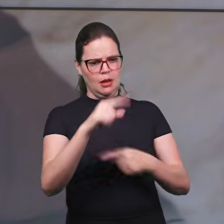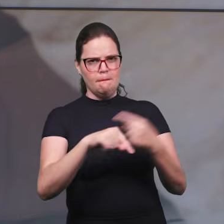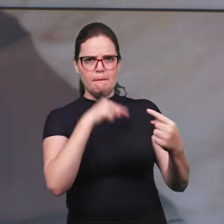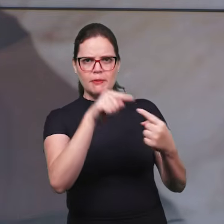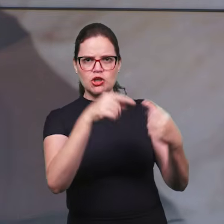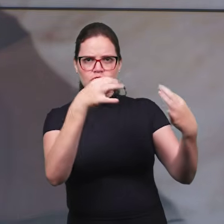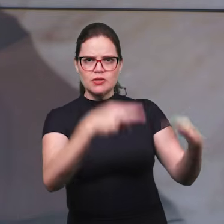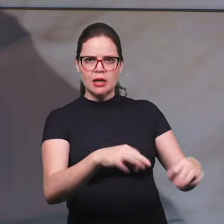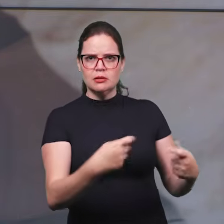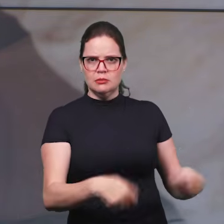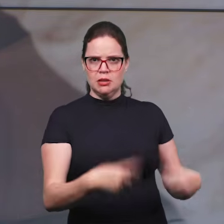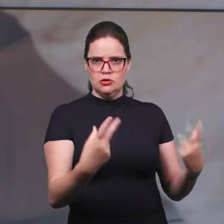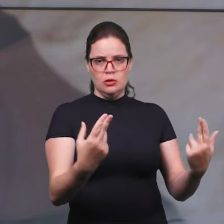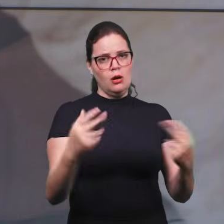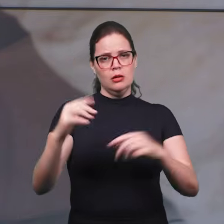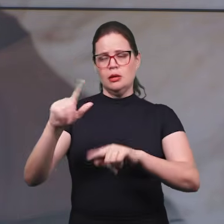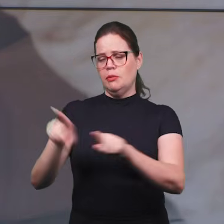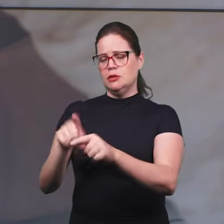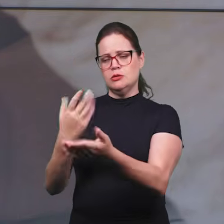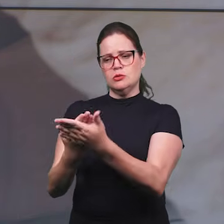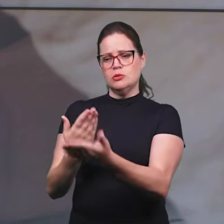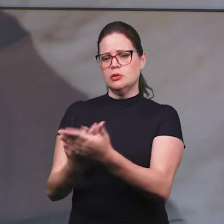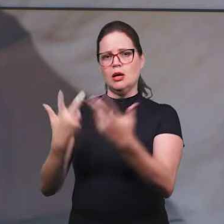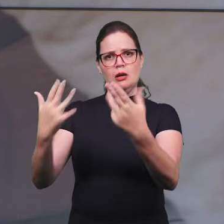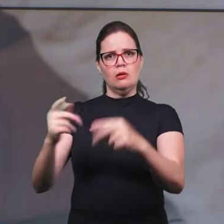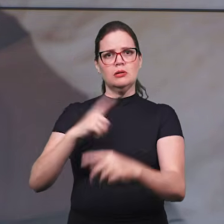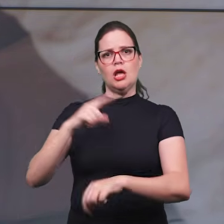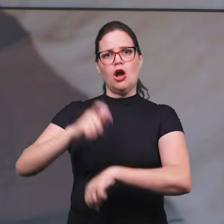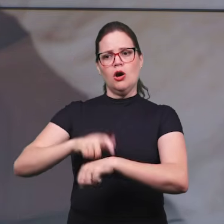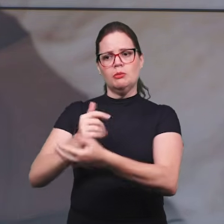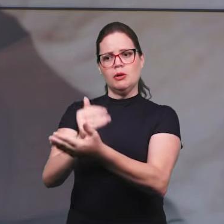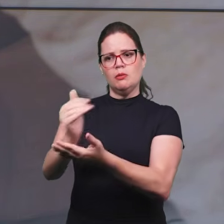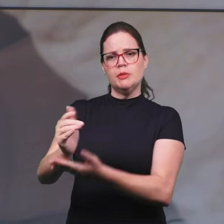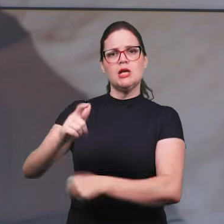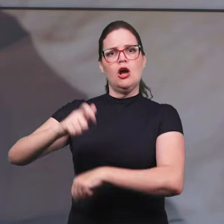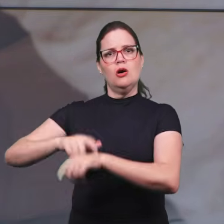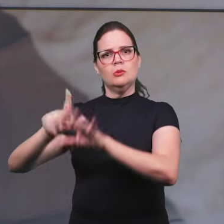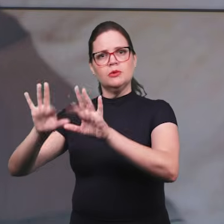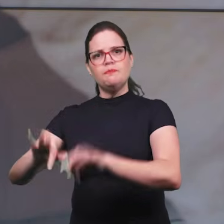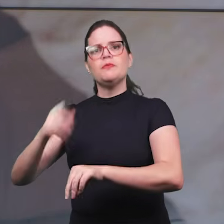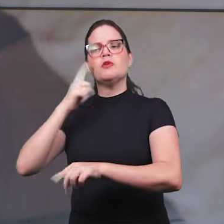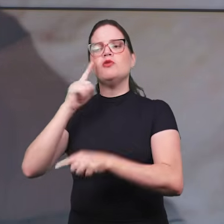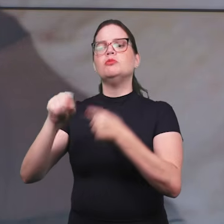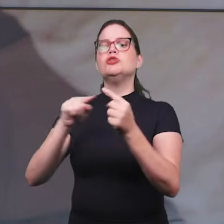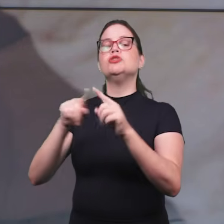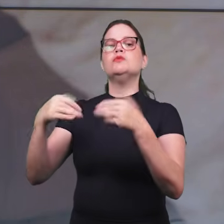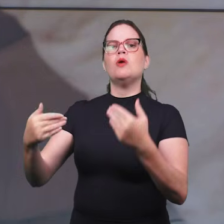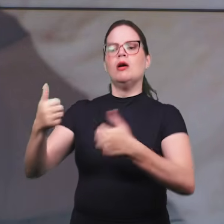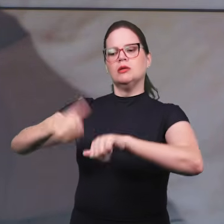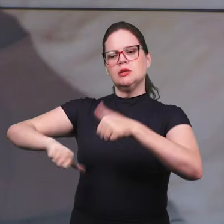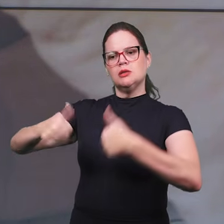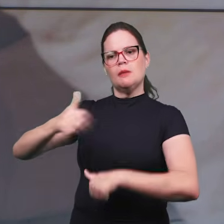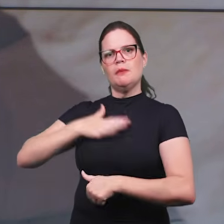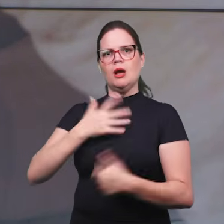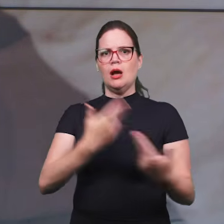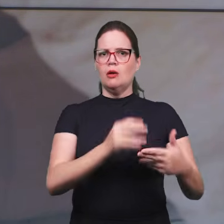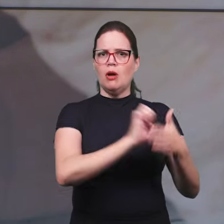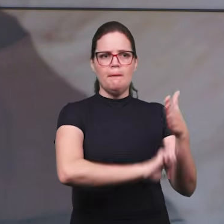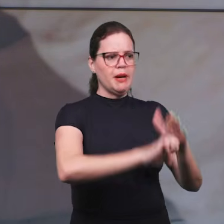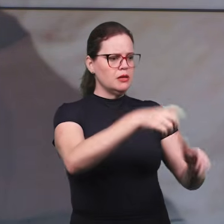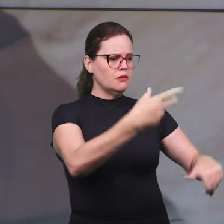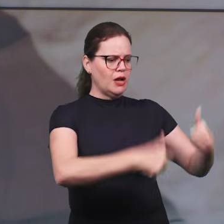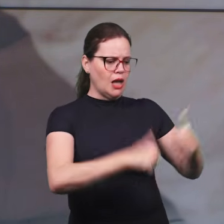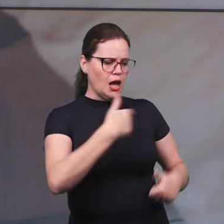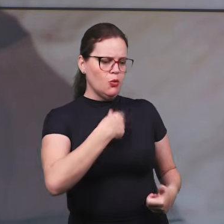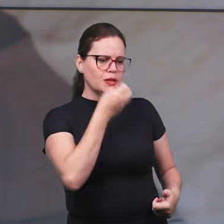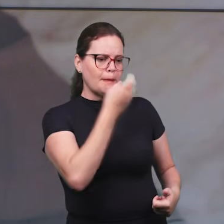metas para cumprir de estudos. Você precisa avaliar o seu desempenho, tá? Constantemente. Saber aquilo que você